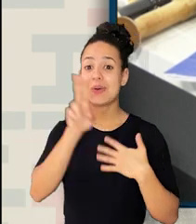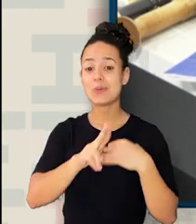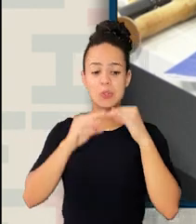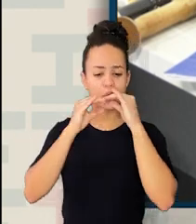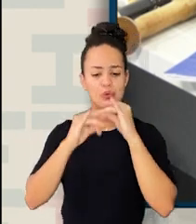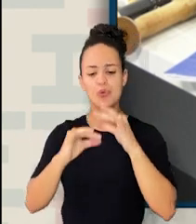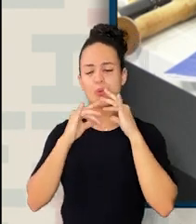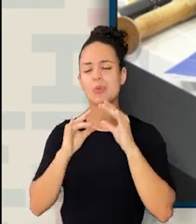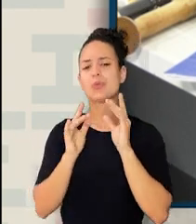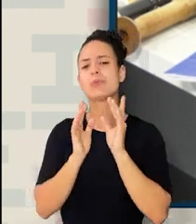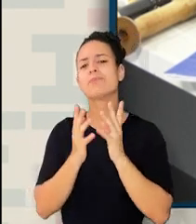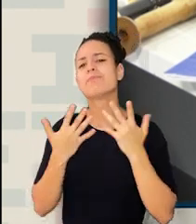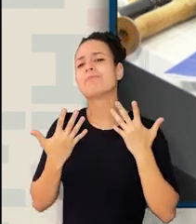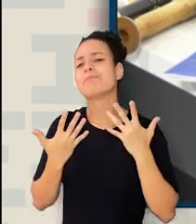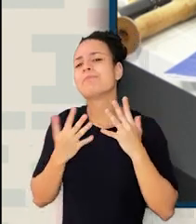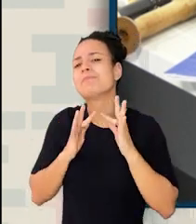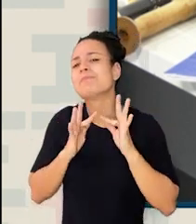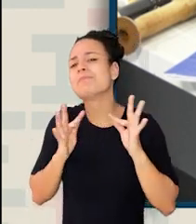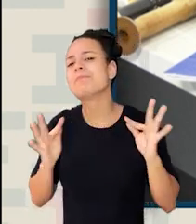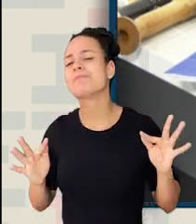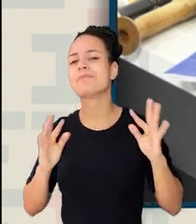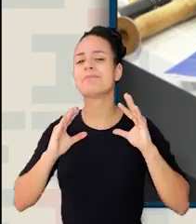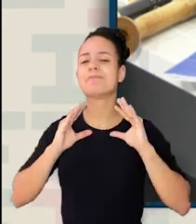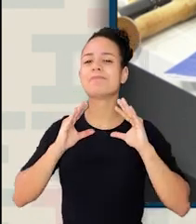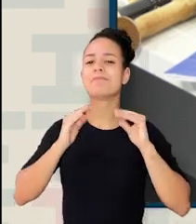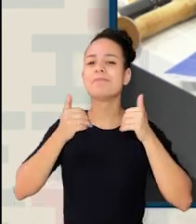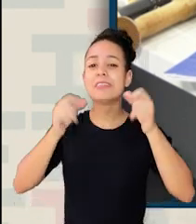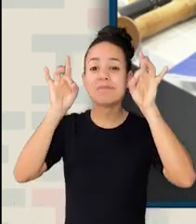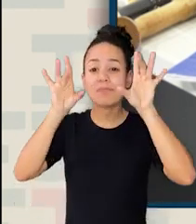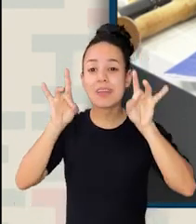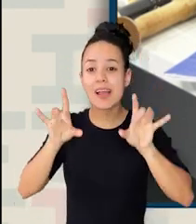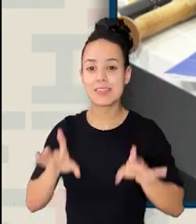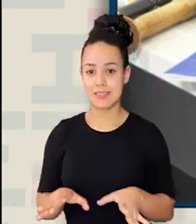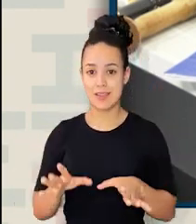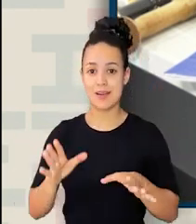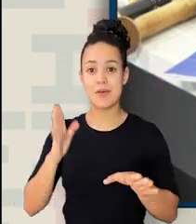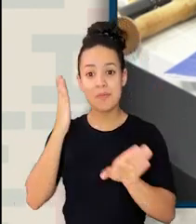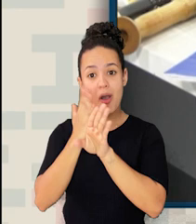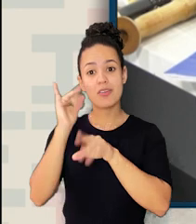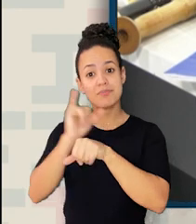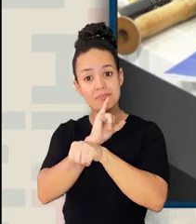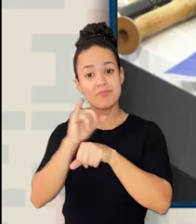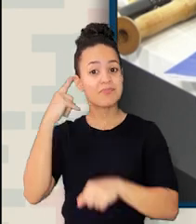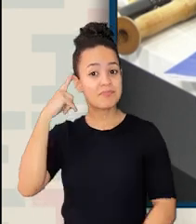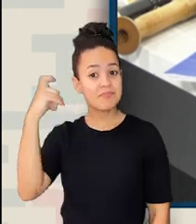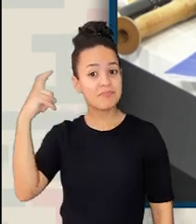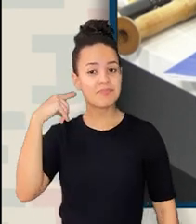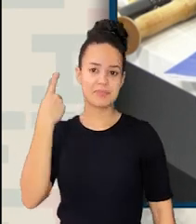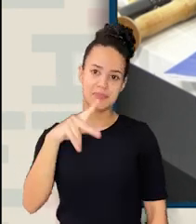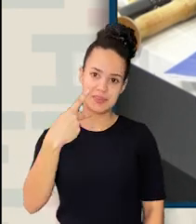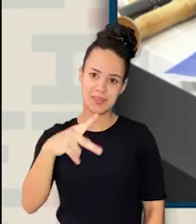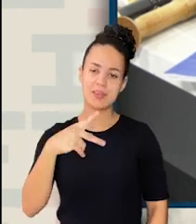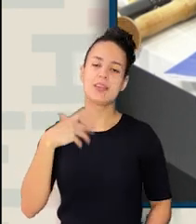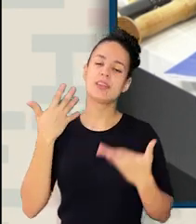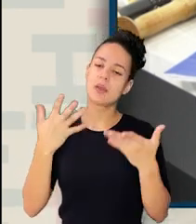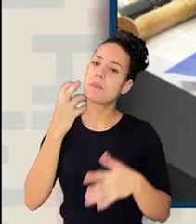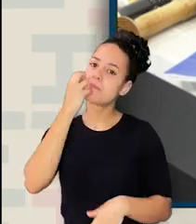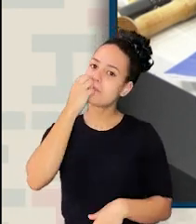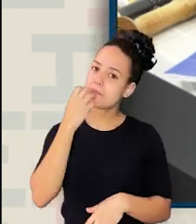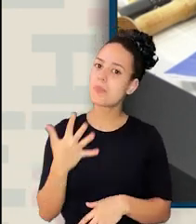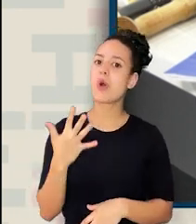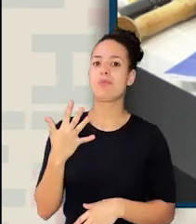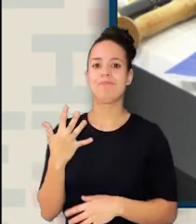tão delicado, tão especial em relação aos seus recursos sonoros, né? Então, vale a pena